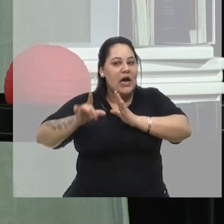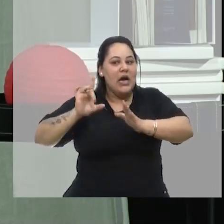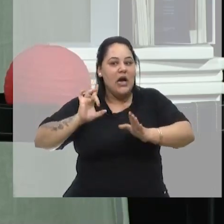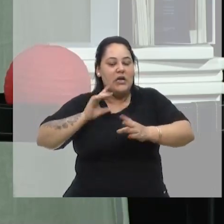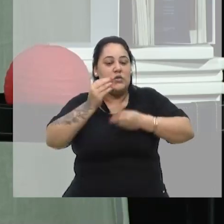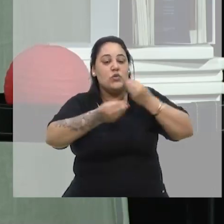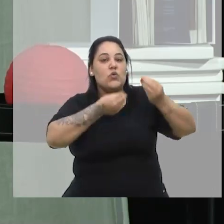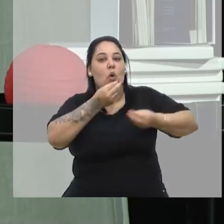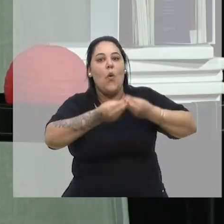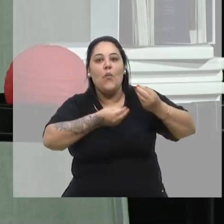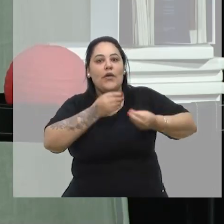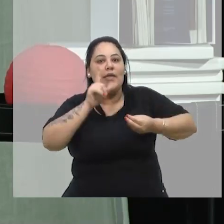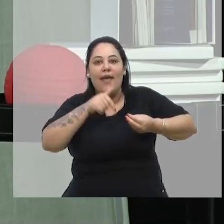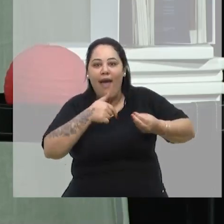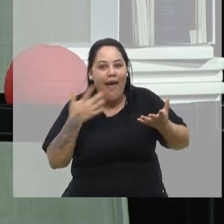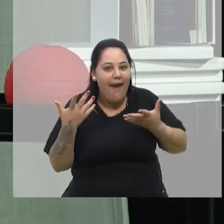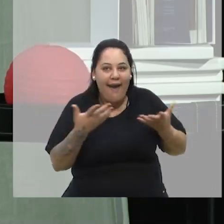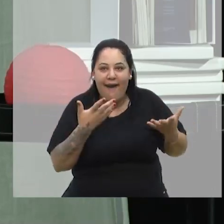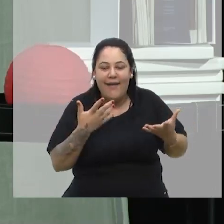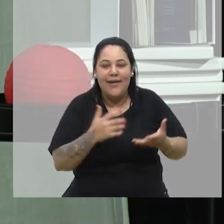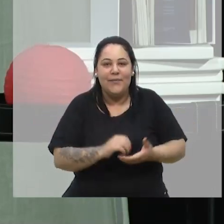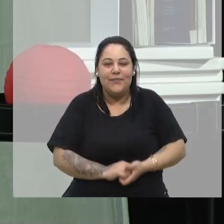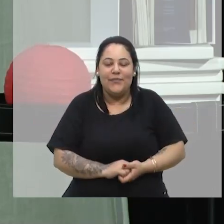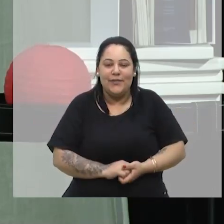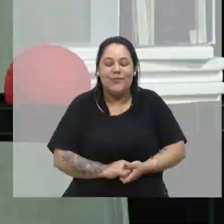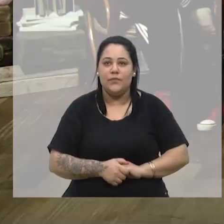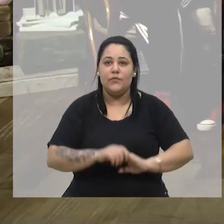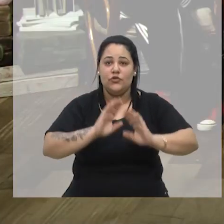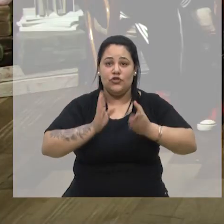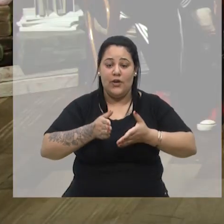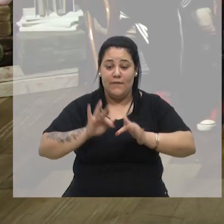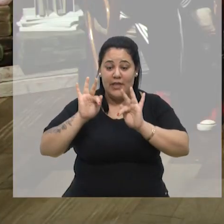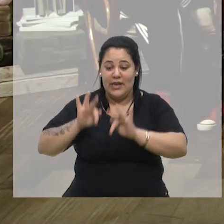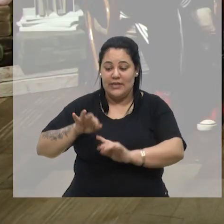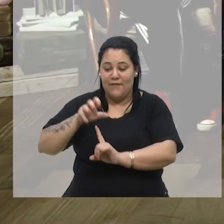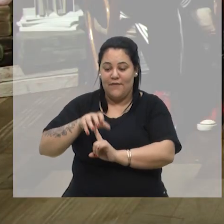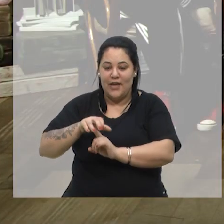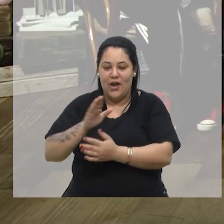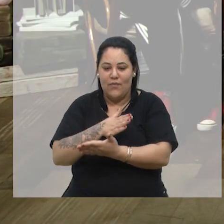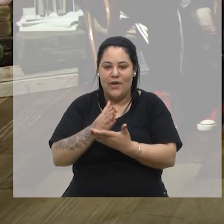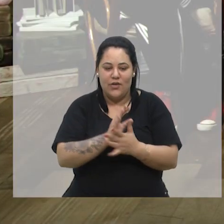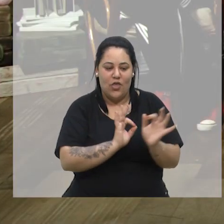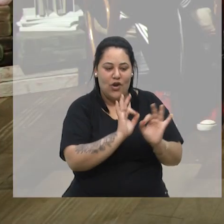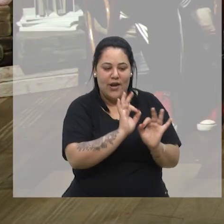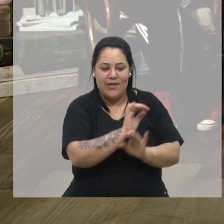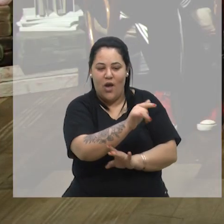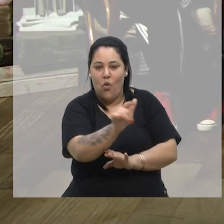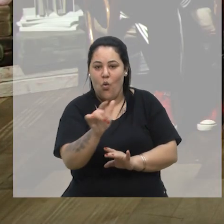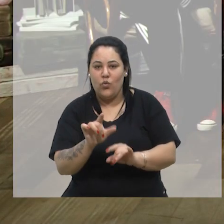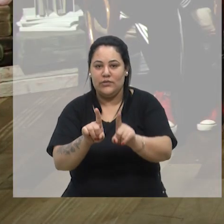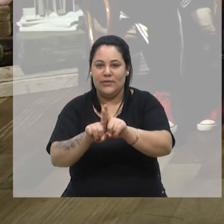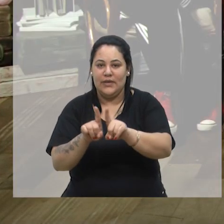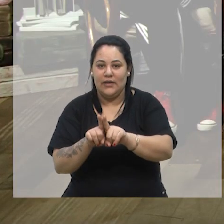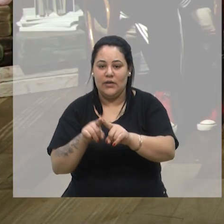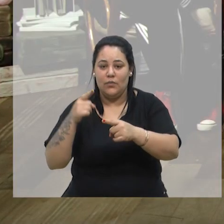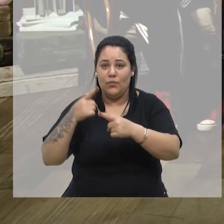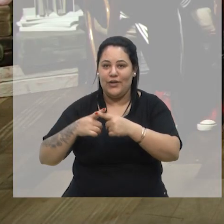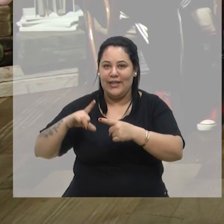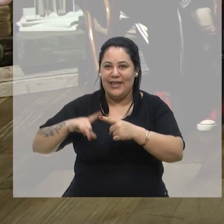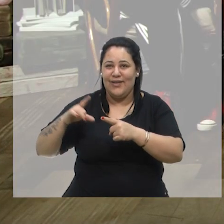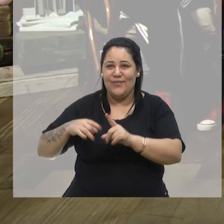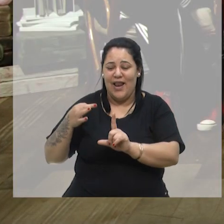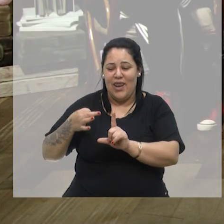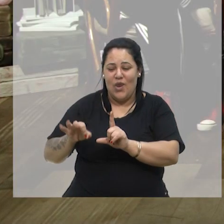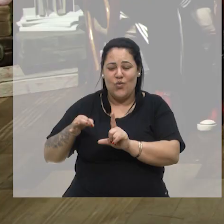essa loucura de montar uma Feira do Livro? Então, logo que termina essa feira, né, a gente já começa os preparativos para a